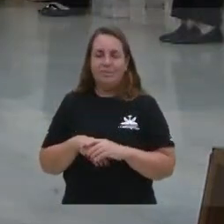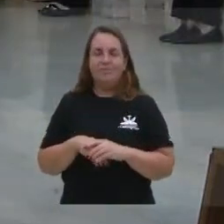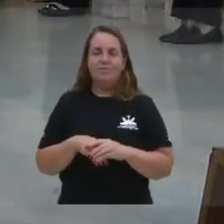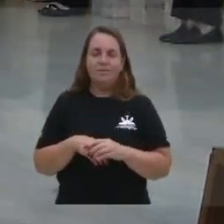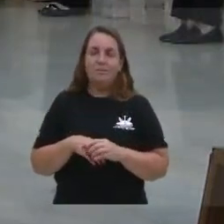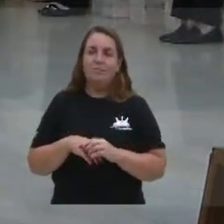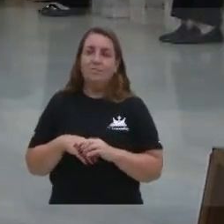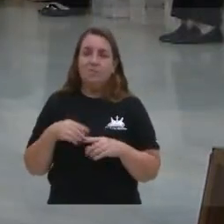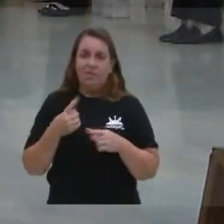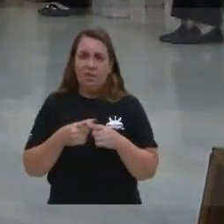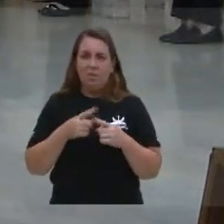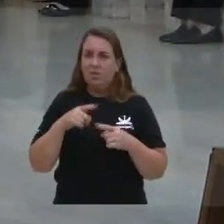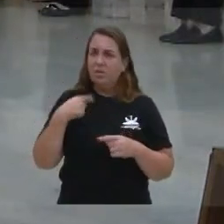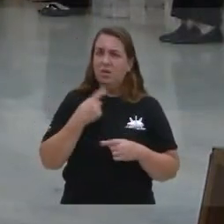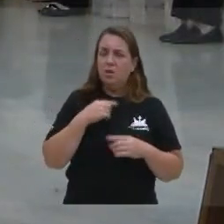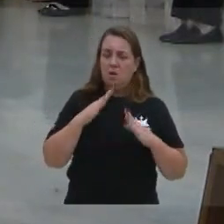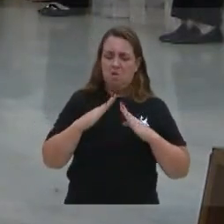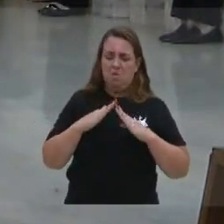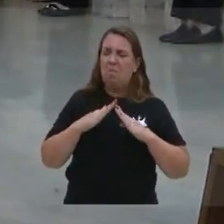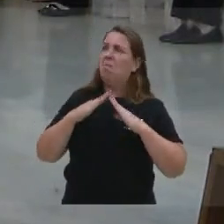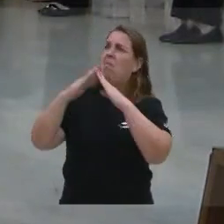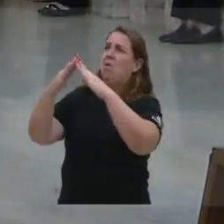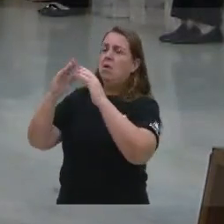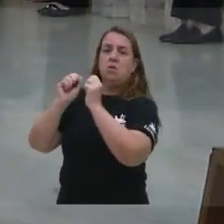Por que que a gente não vai morar com Jesus?